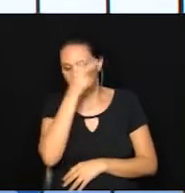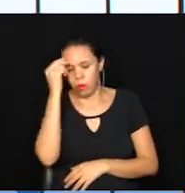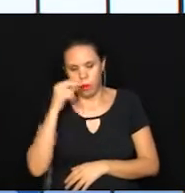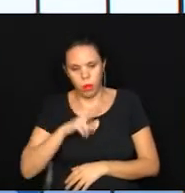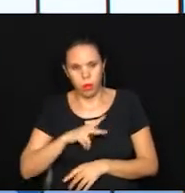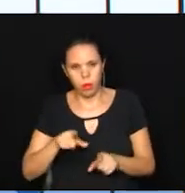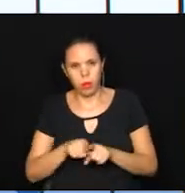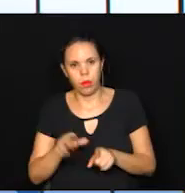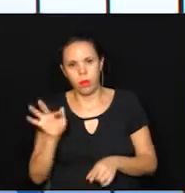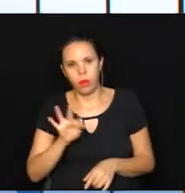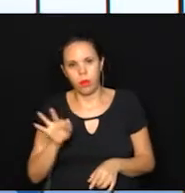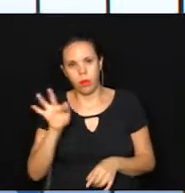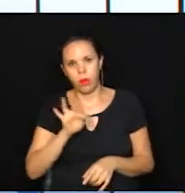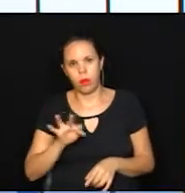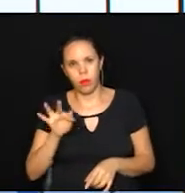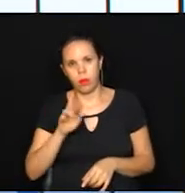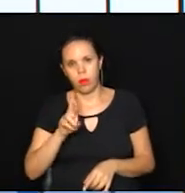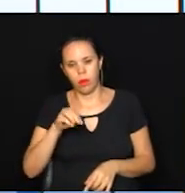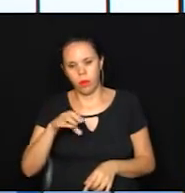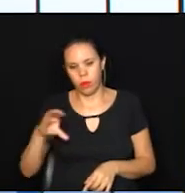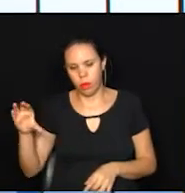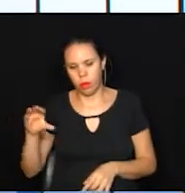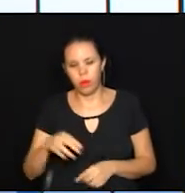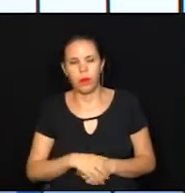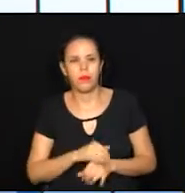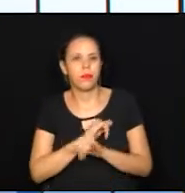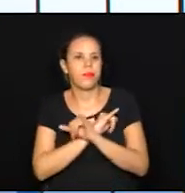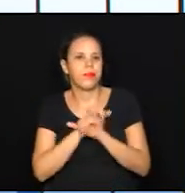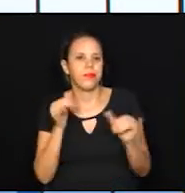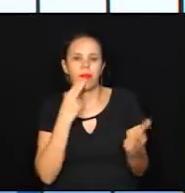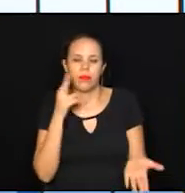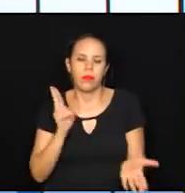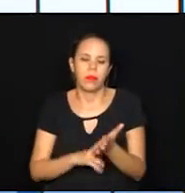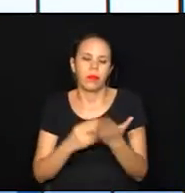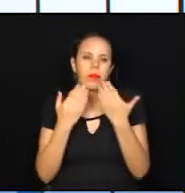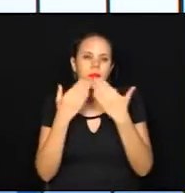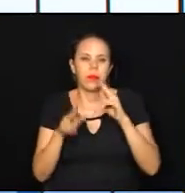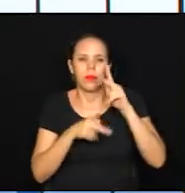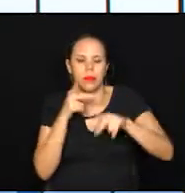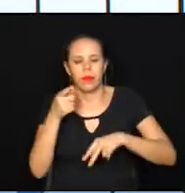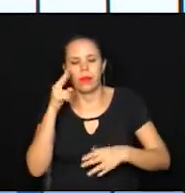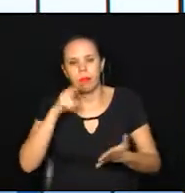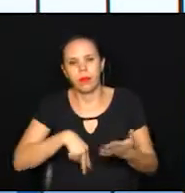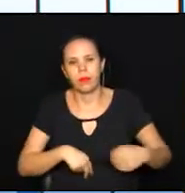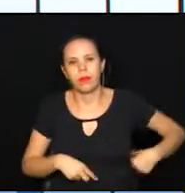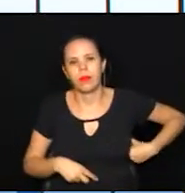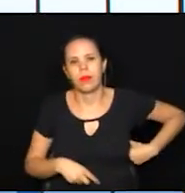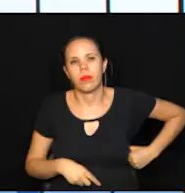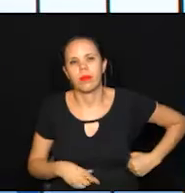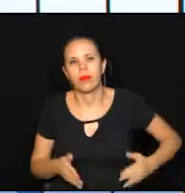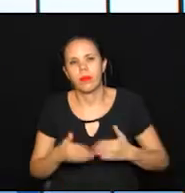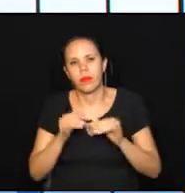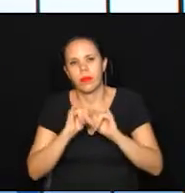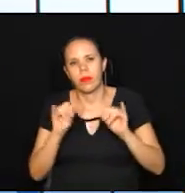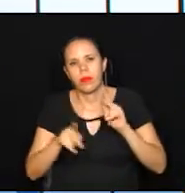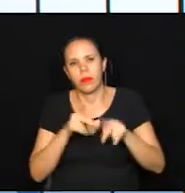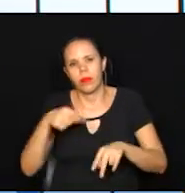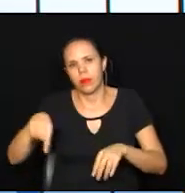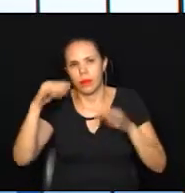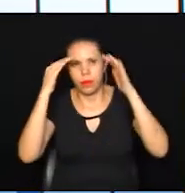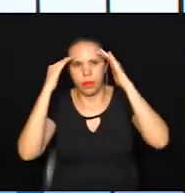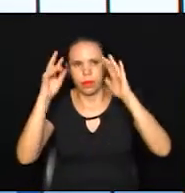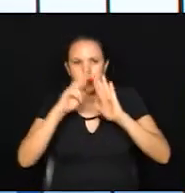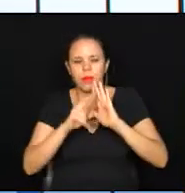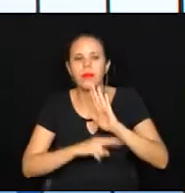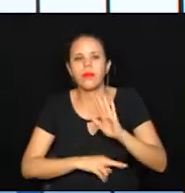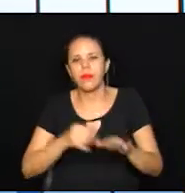privadas e Faculdade de Medicina da RMC, divulgou uma carta aberta à população com apelo para que se cumpra as